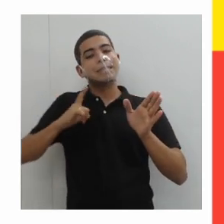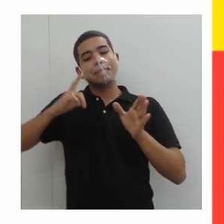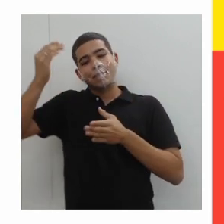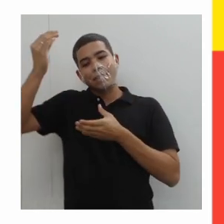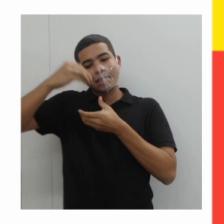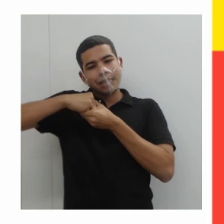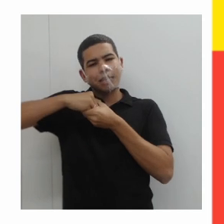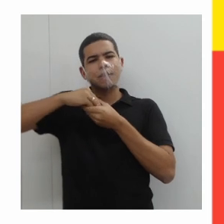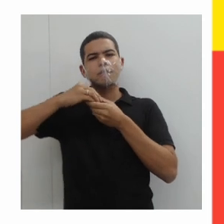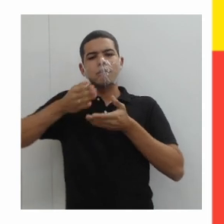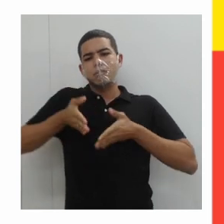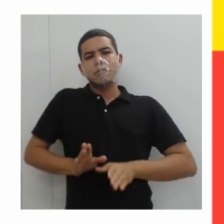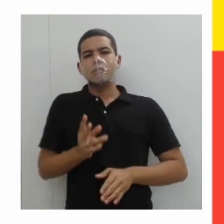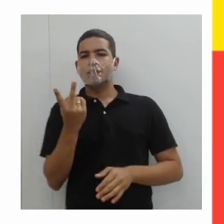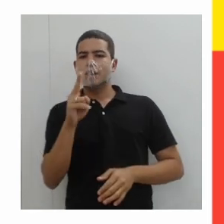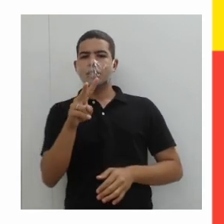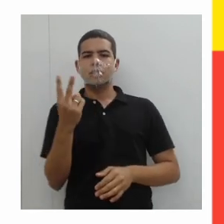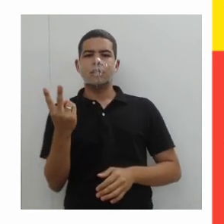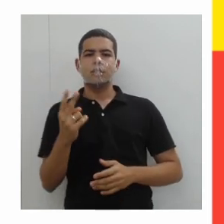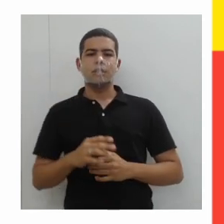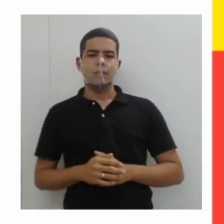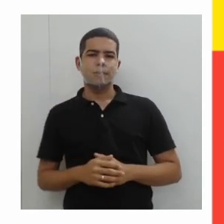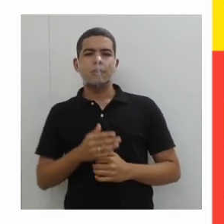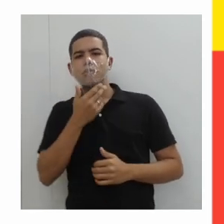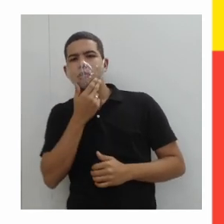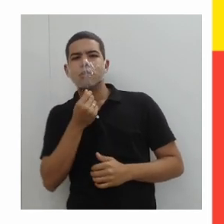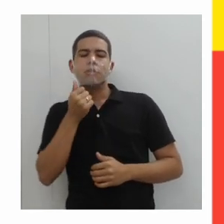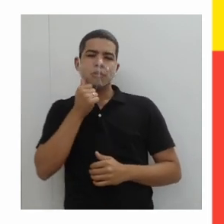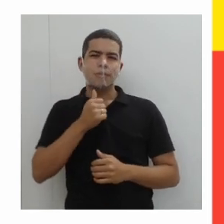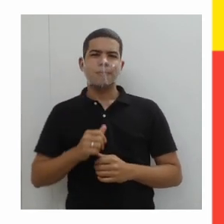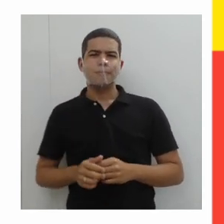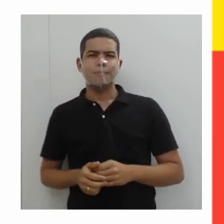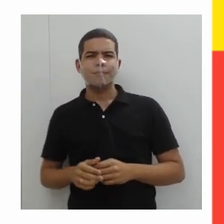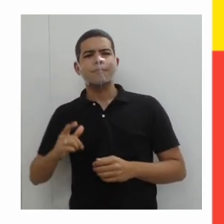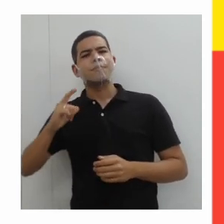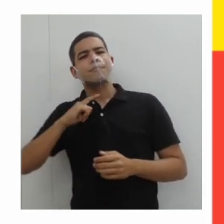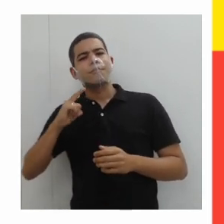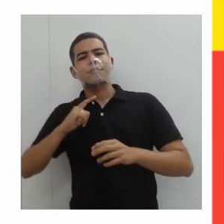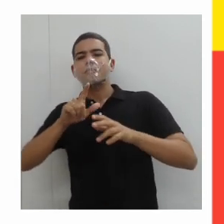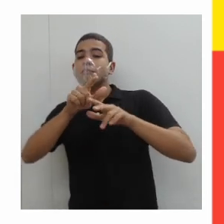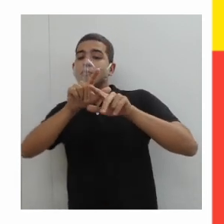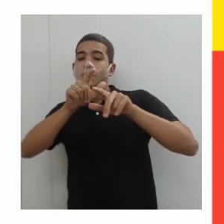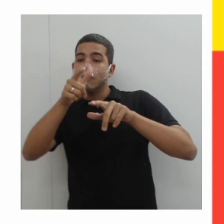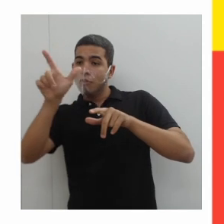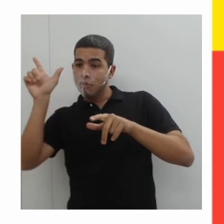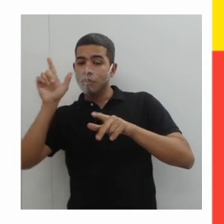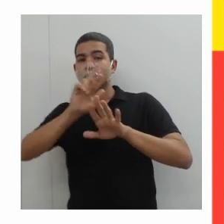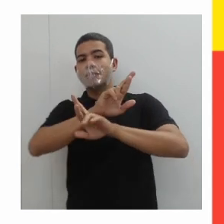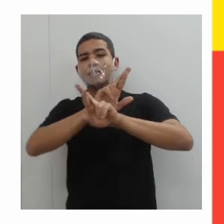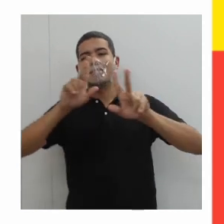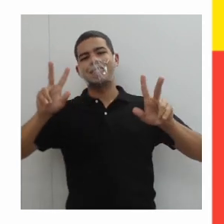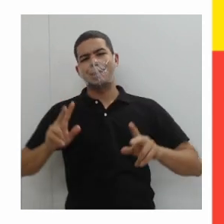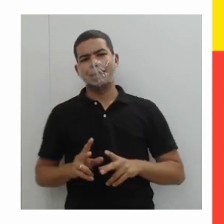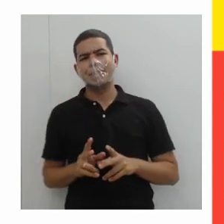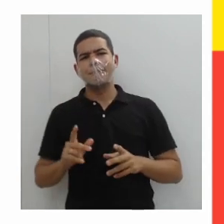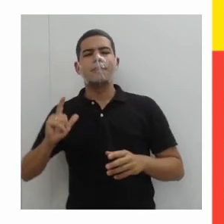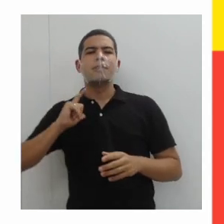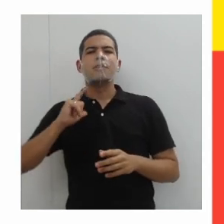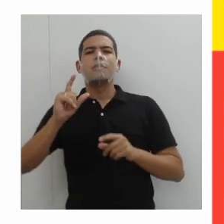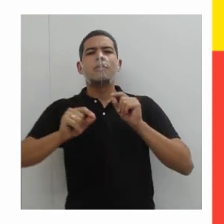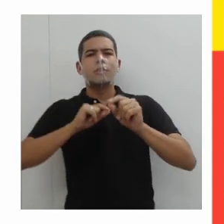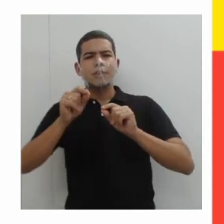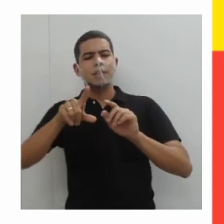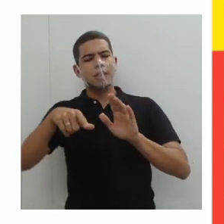tá certo? E tem uma outra coisa que é completamente distinta de identidade de gênero, de orientação sexual e de sexo biológico, que